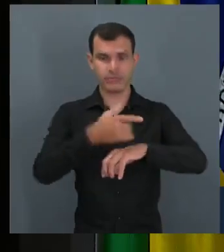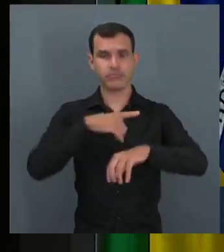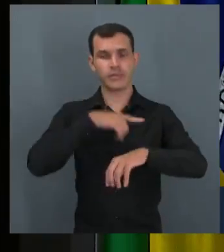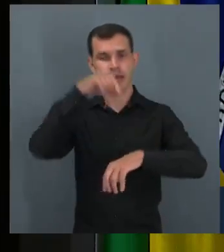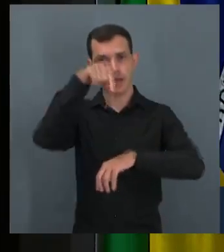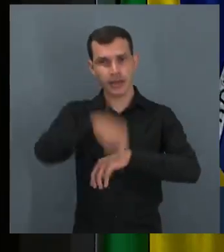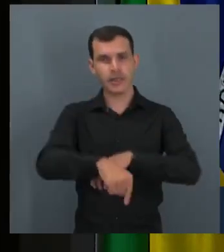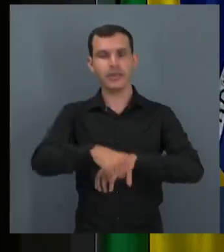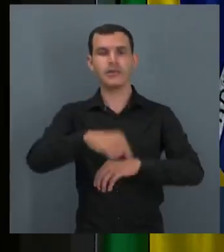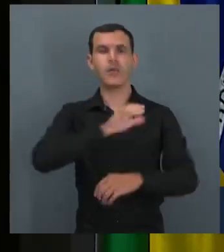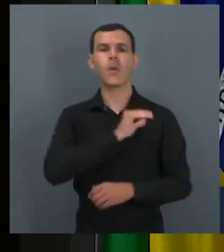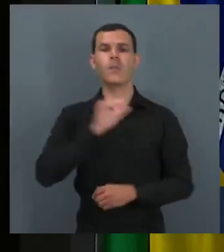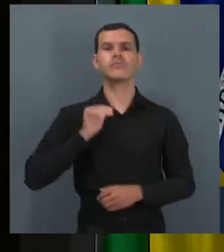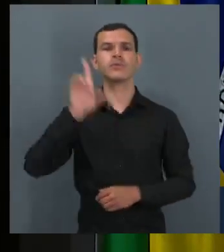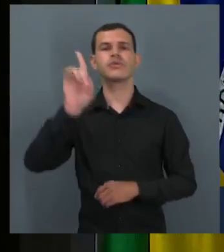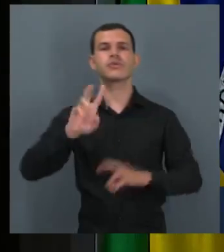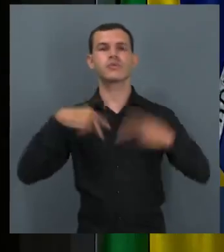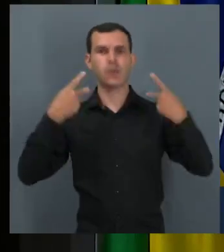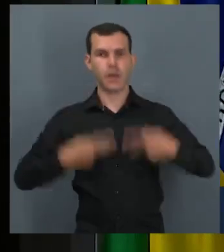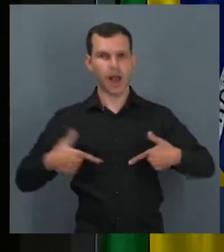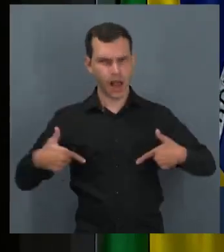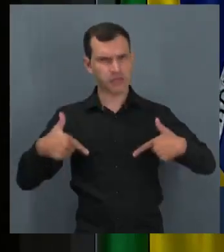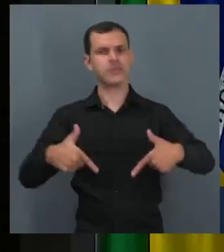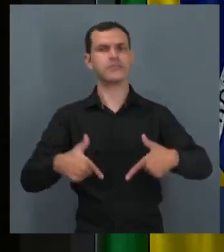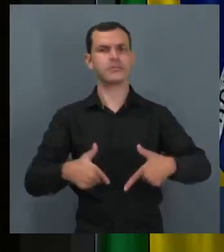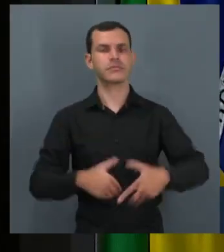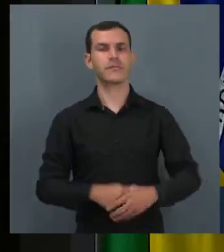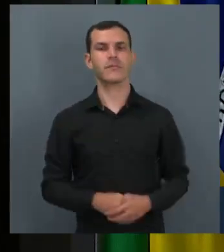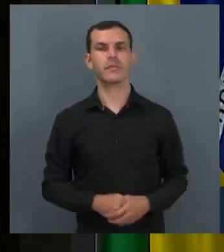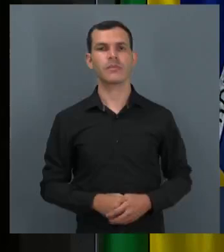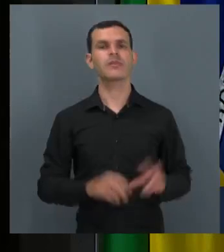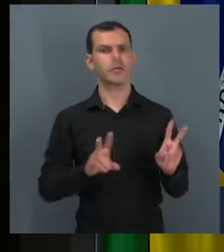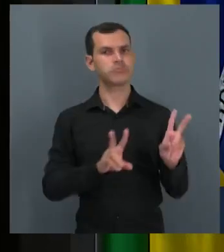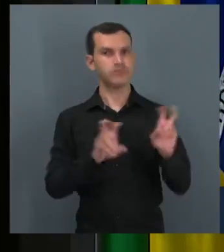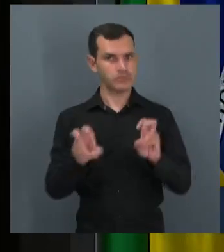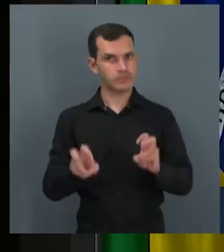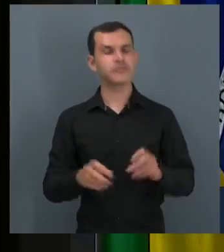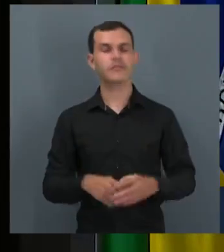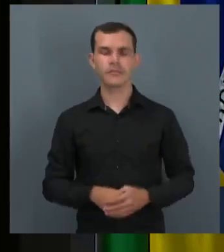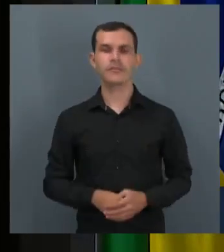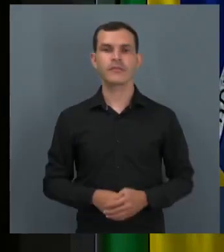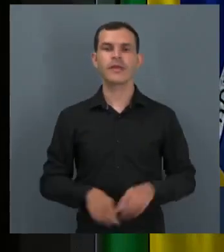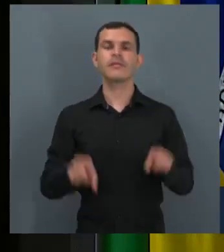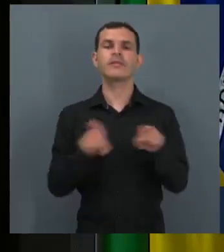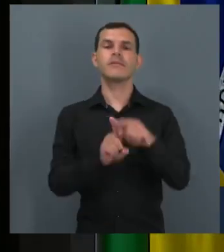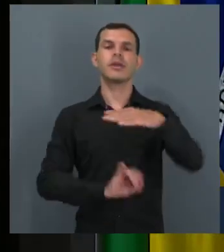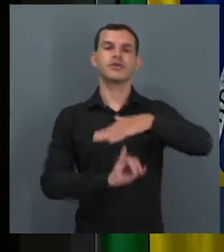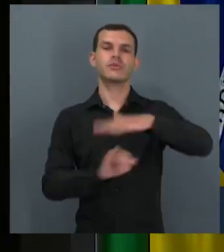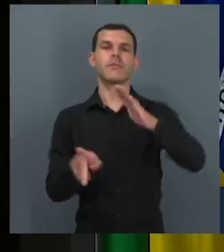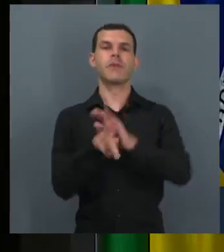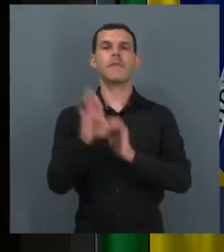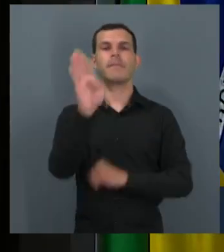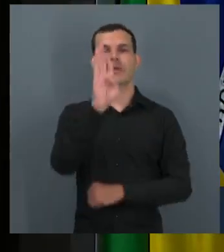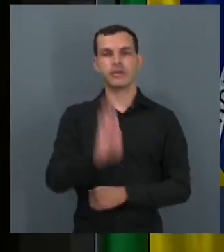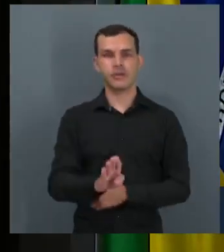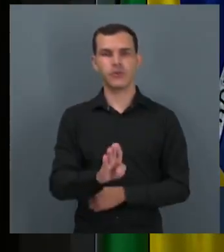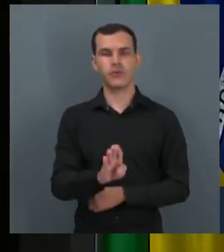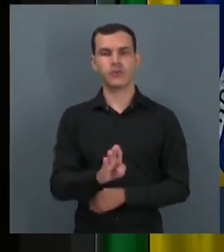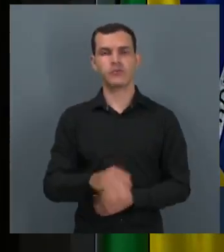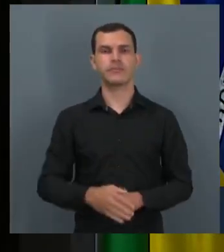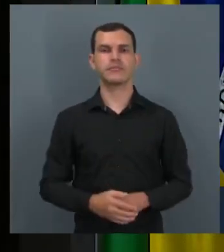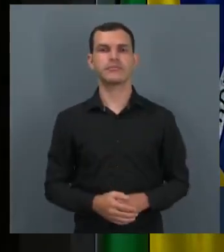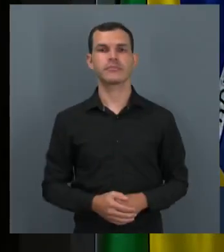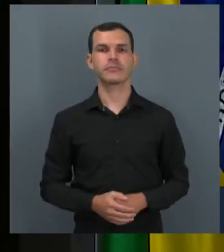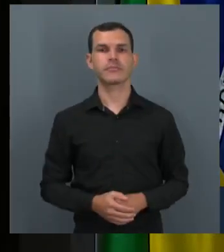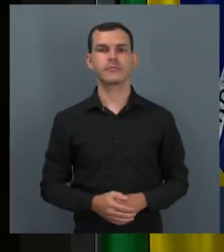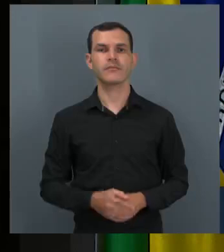que foi ativa nessa questão, e as instituições brasileiras acompanhem de